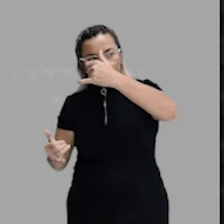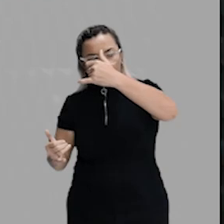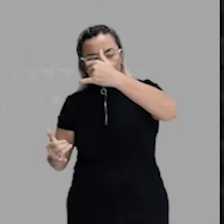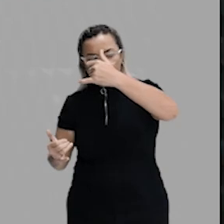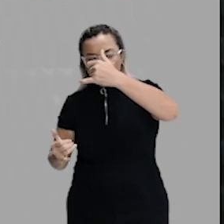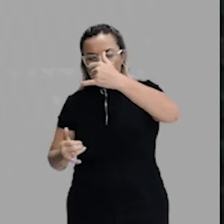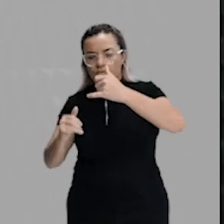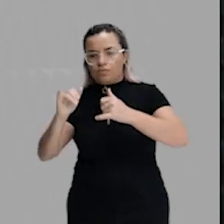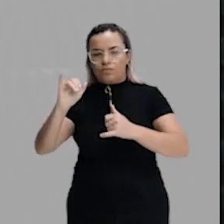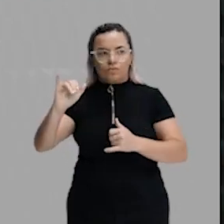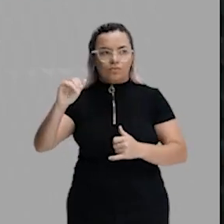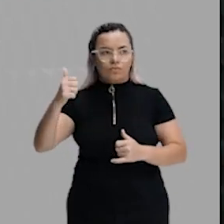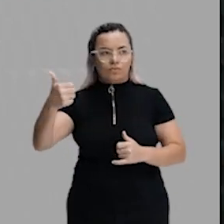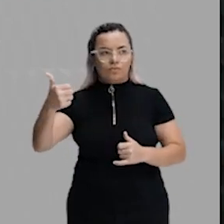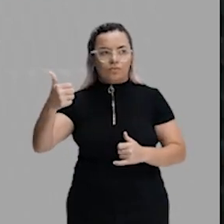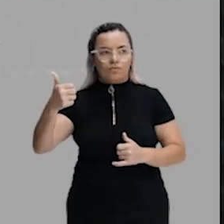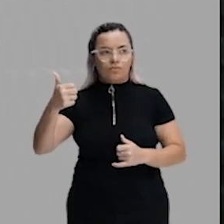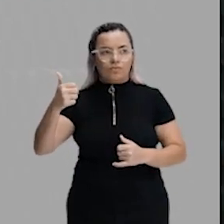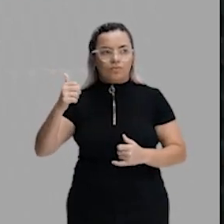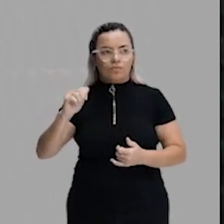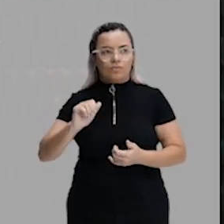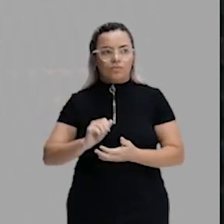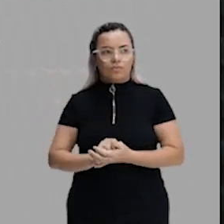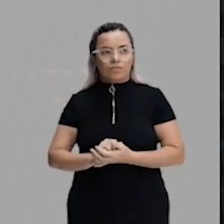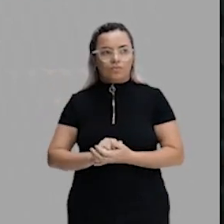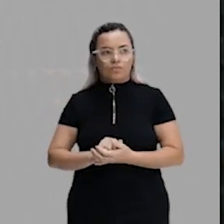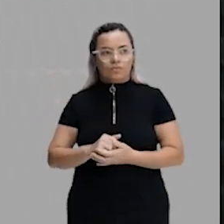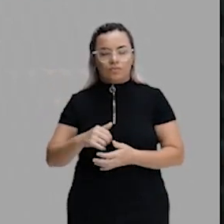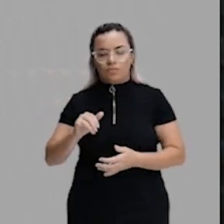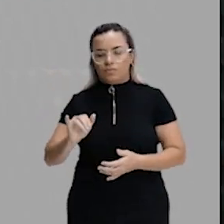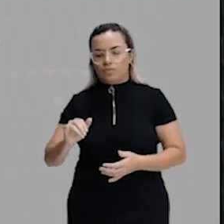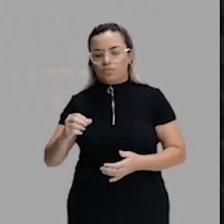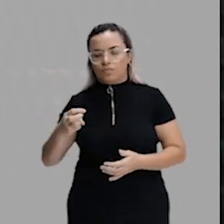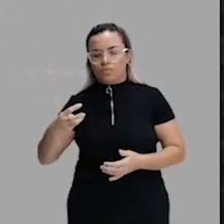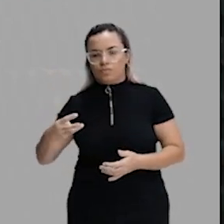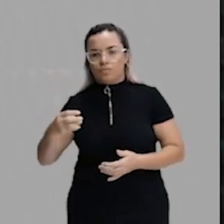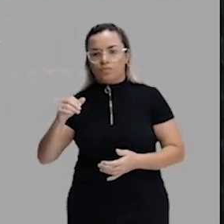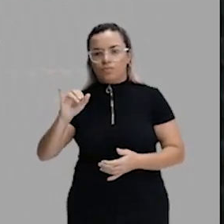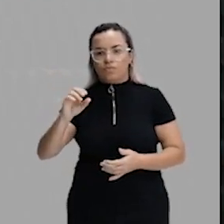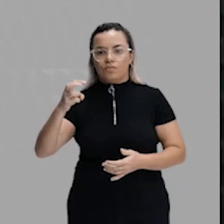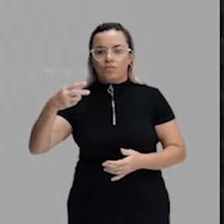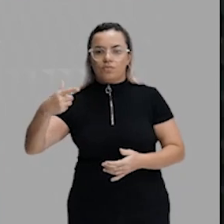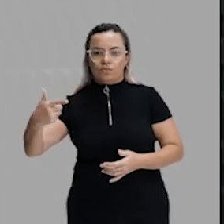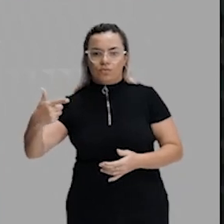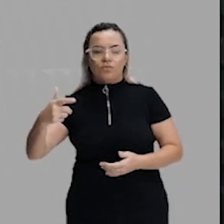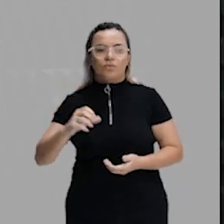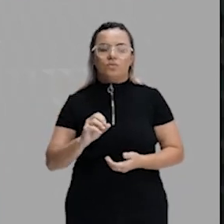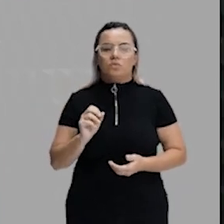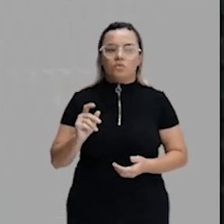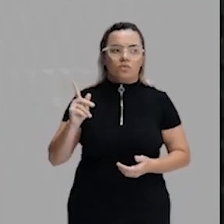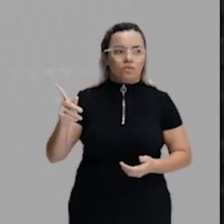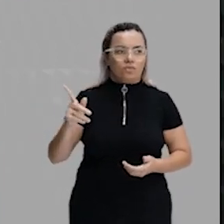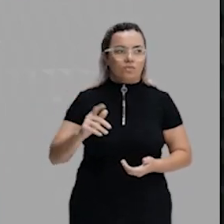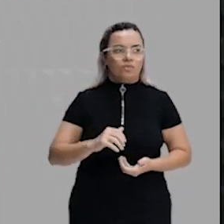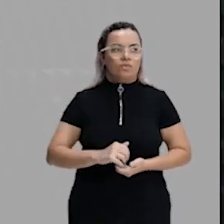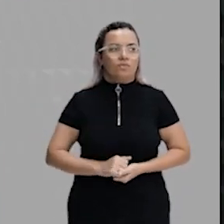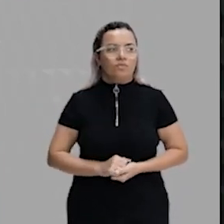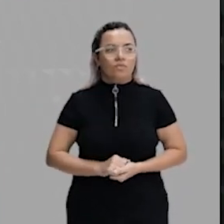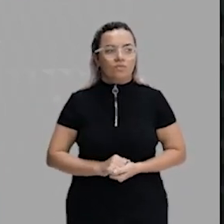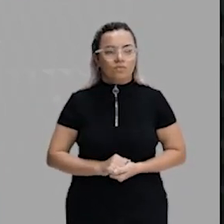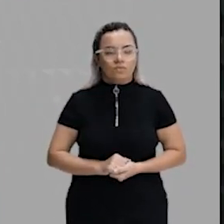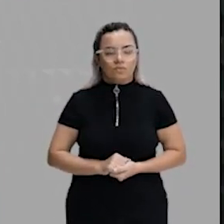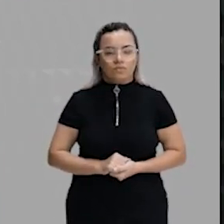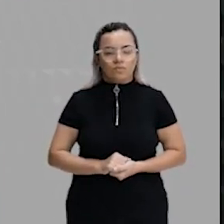a corrente elétrica I novamente. Ok? Então, esses são os